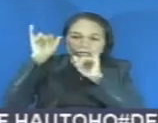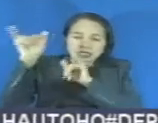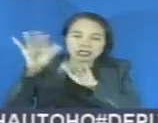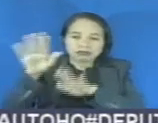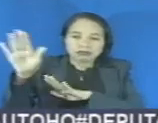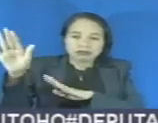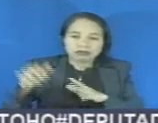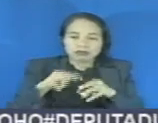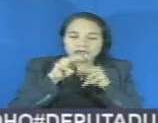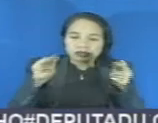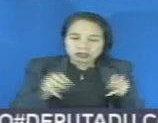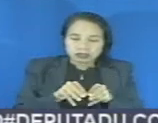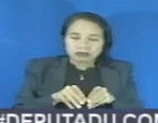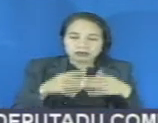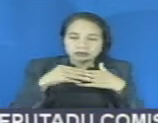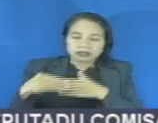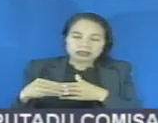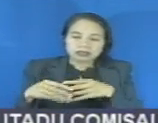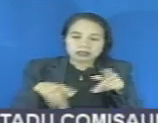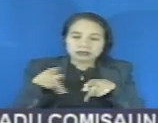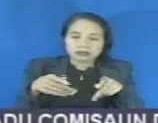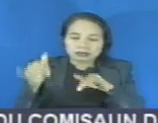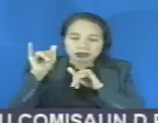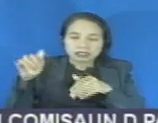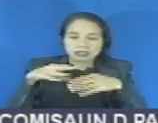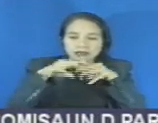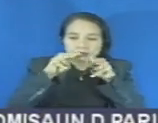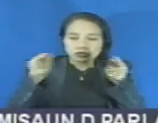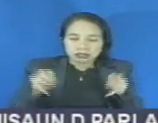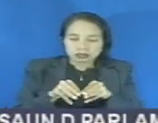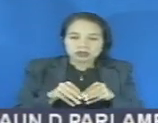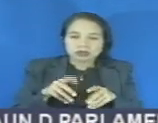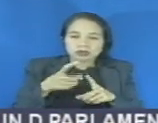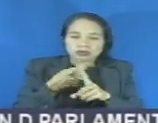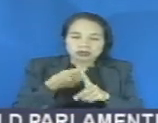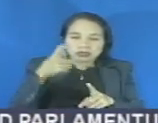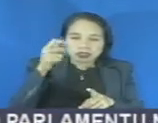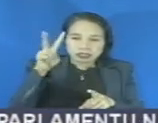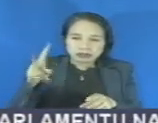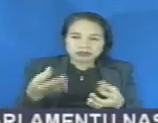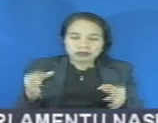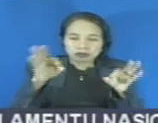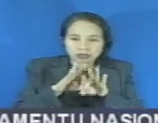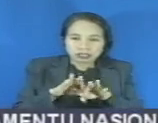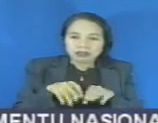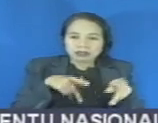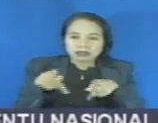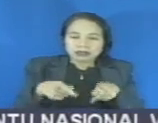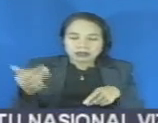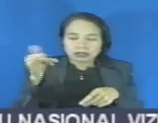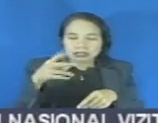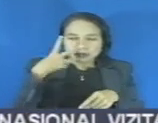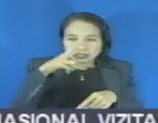husi rádio, liliuba e a comunidade siria áreas rurais e husi televisão importante dune ba MNB que hare televisão. E também tem a comunidade